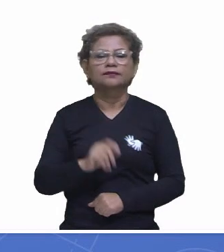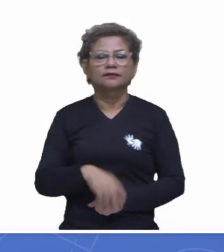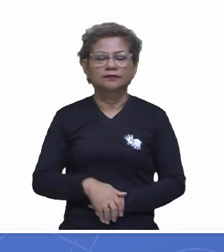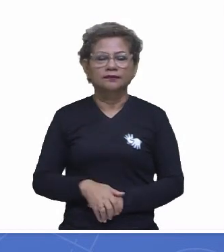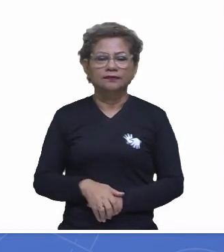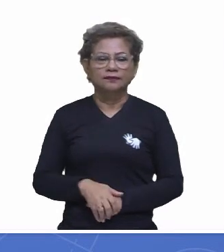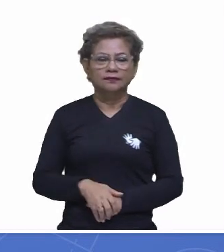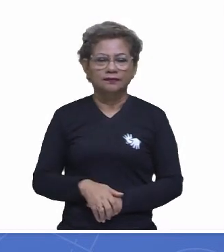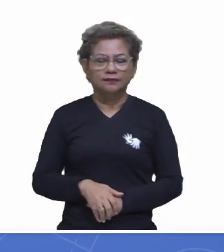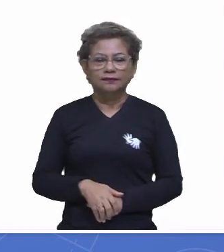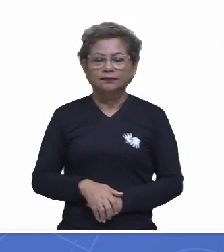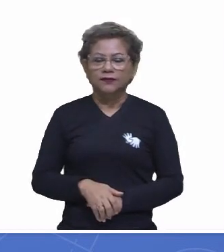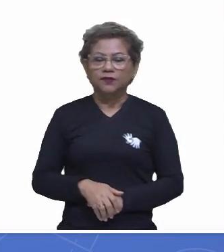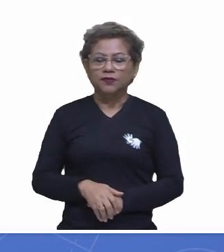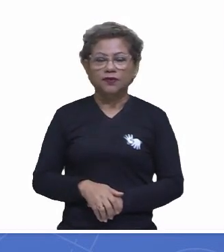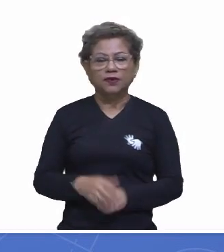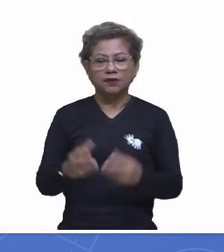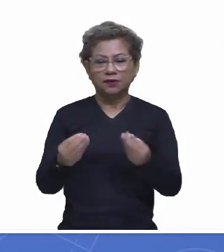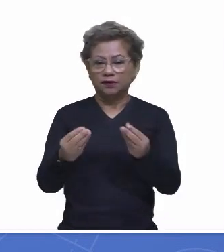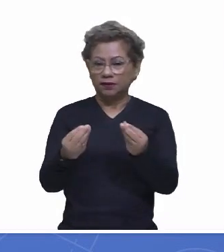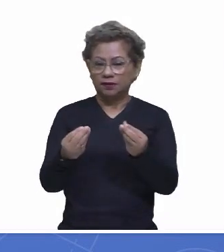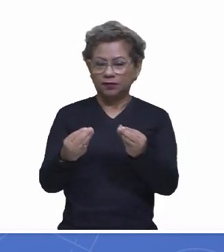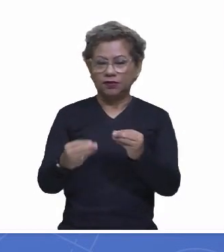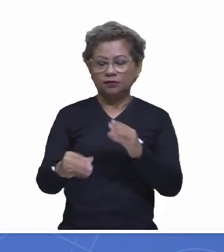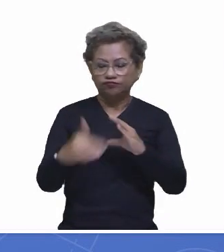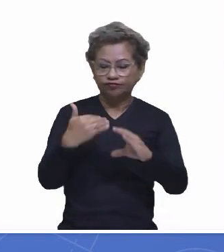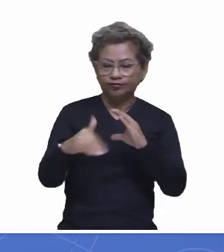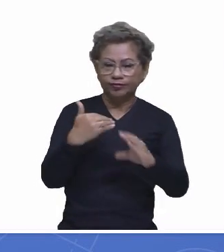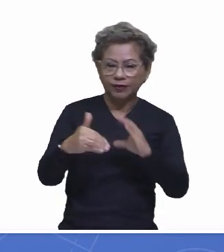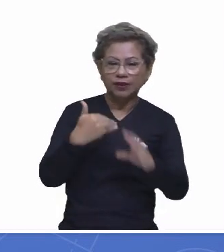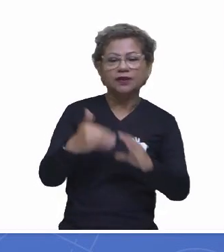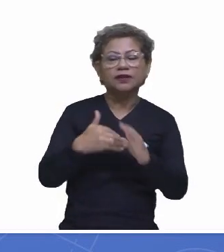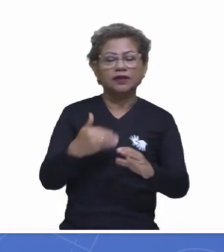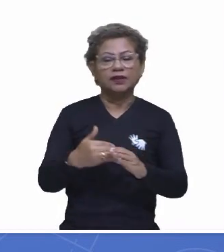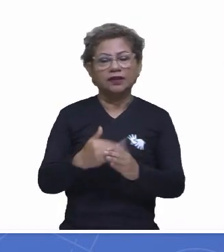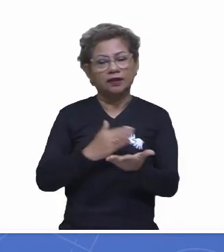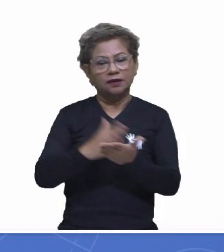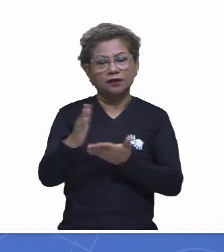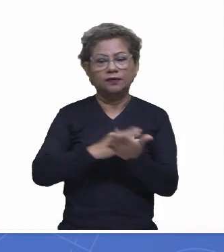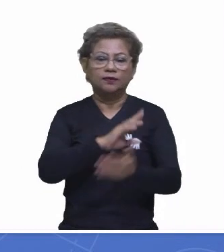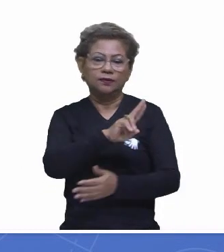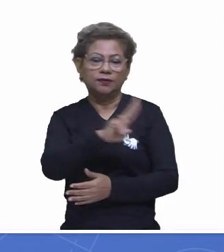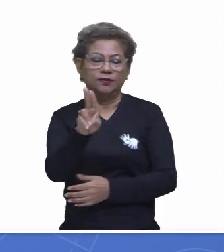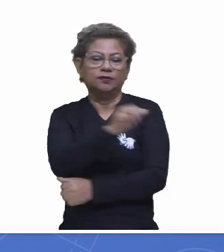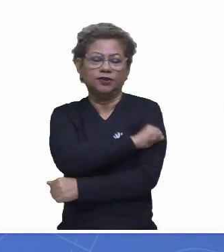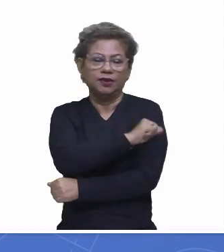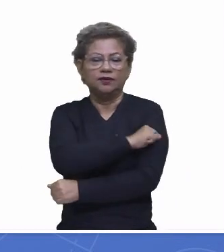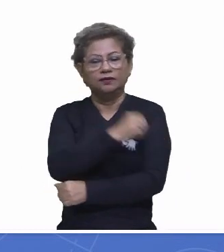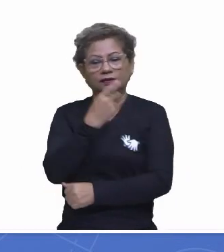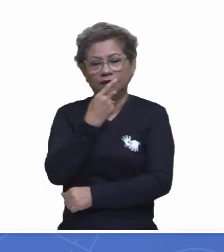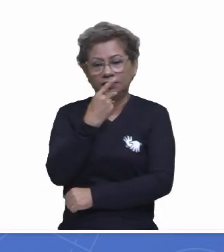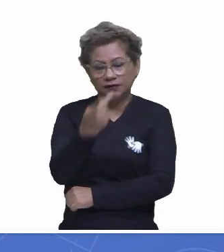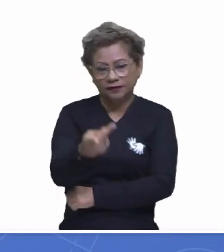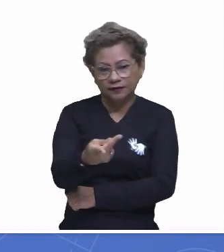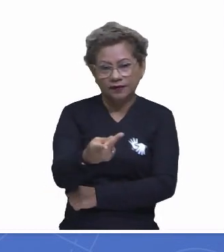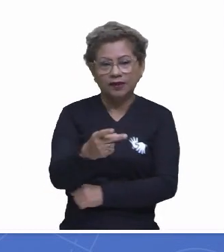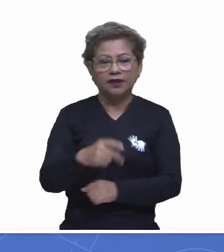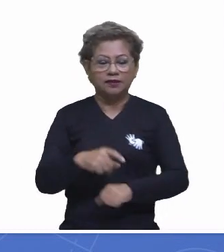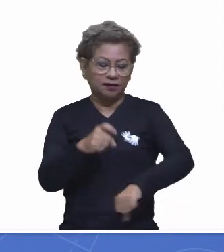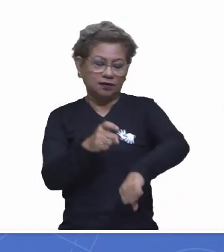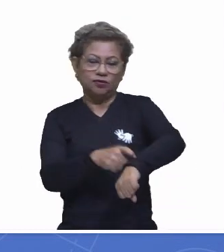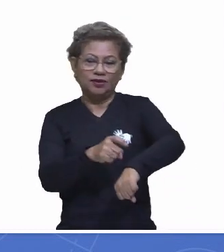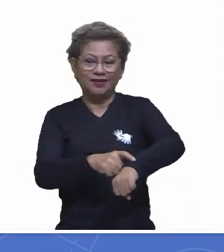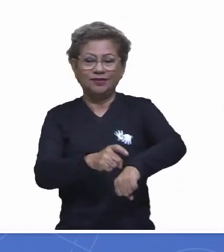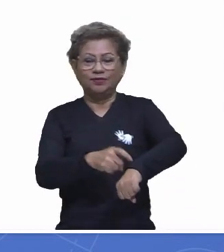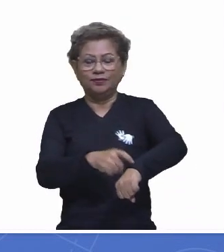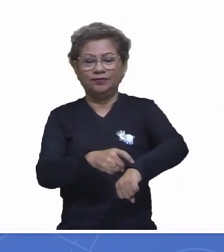respostas aí. Não dá para falar todos, né? Algumas respostas aí o pessoal responde bastante, aí não tem tempo suficiente para responder, né? Para colocar o nome de